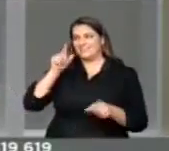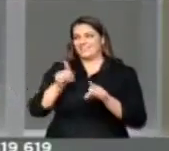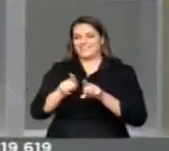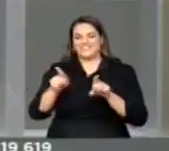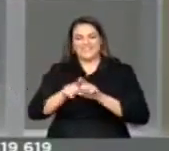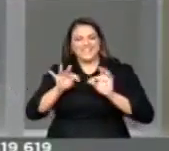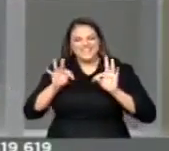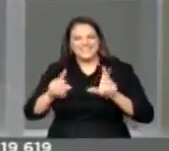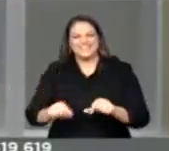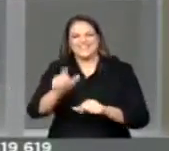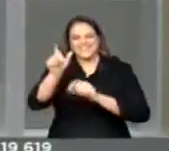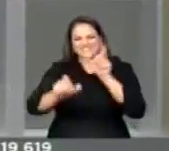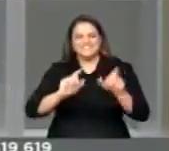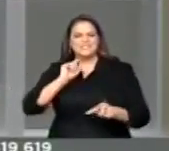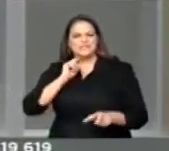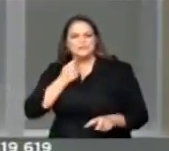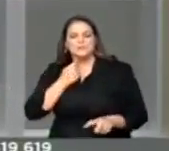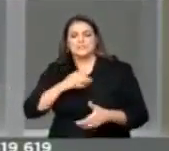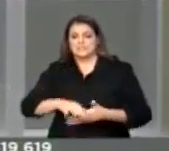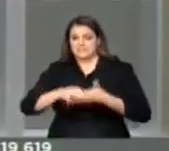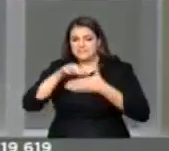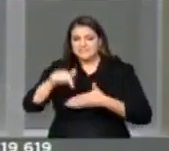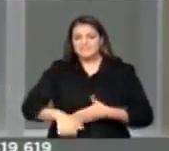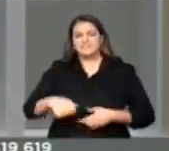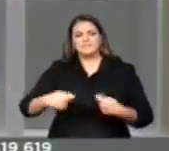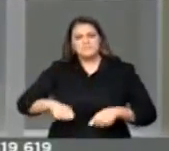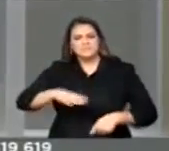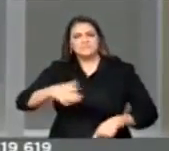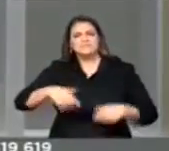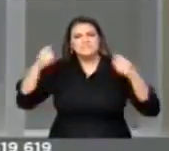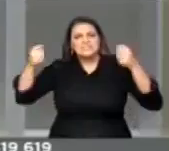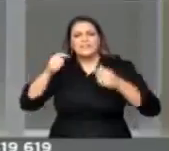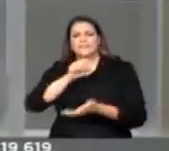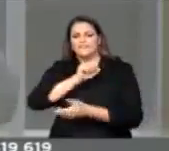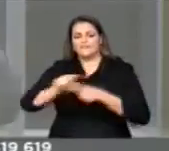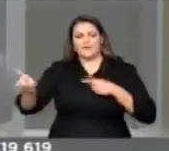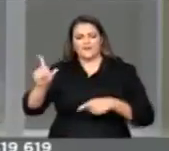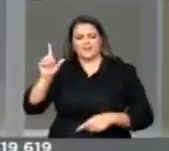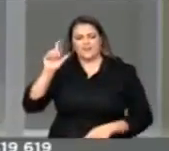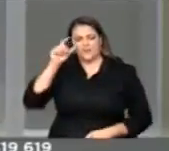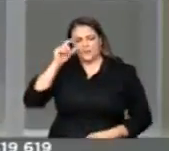de todos os corruptos, que todos os líderes se manifestem nessa casa. Fora Cunha!